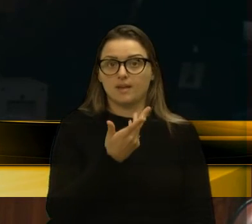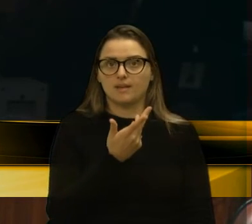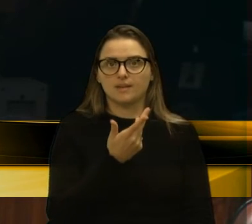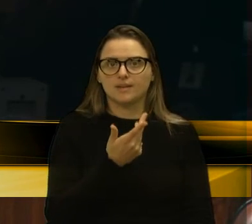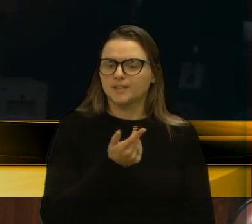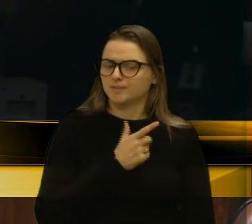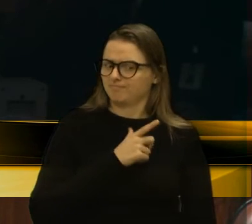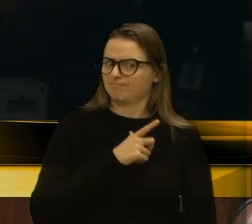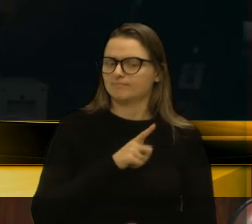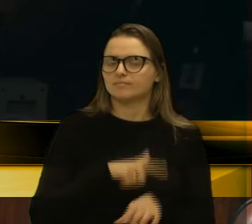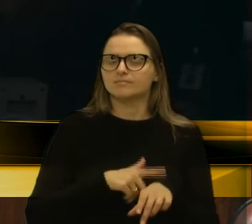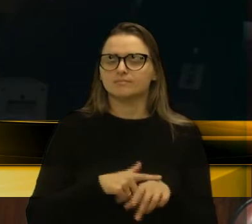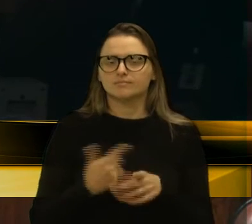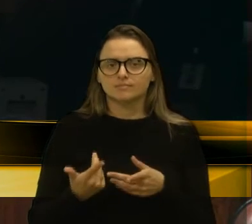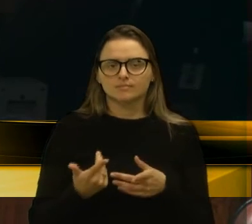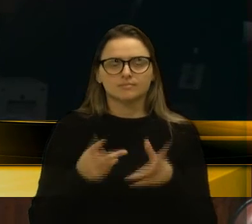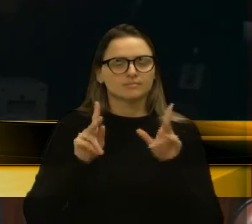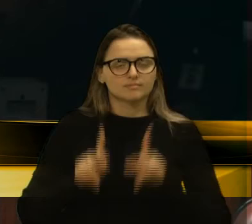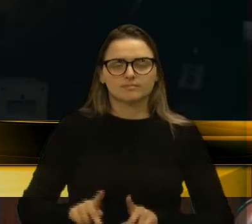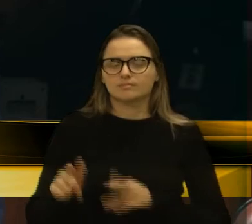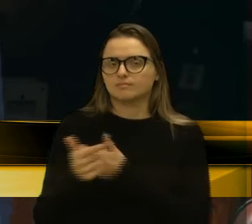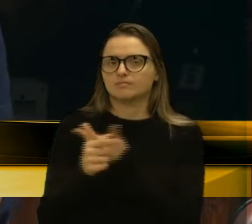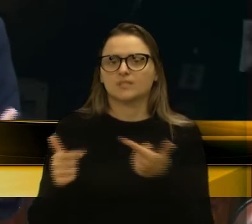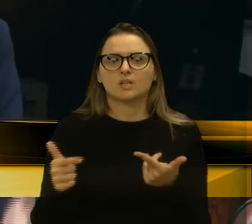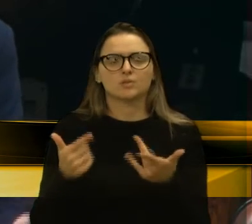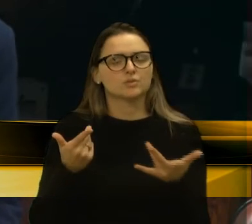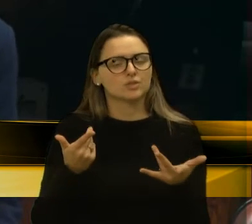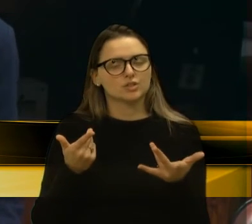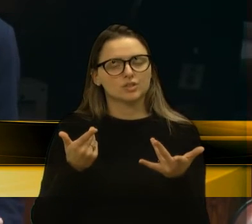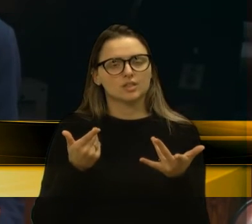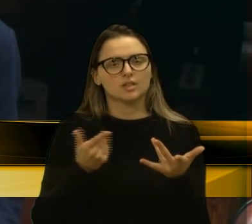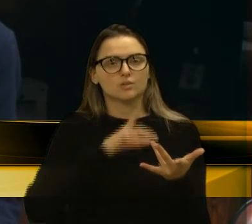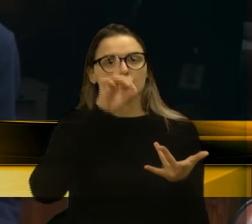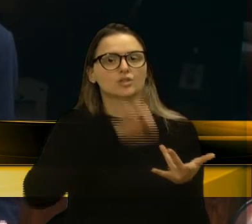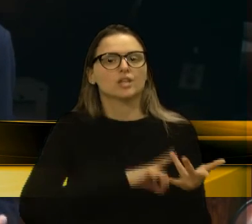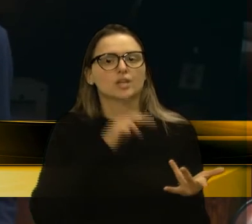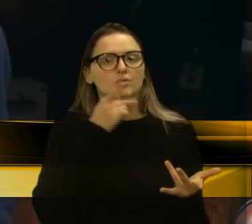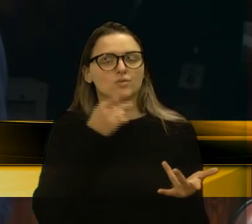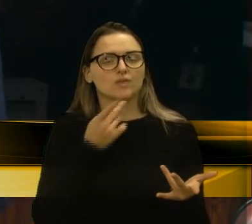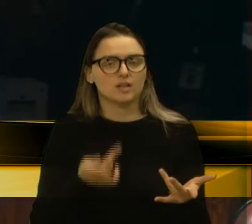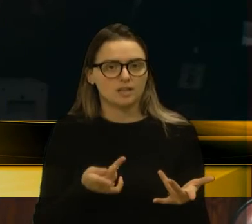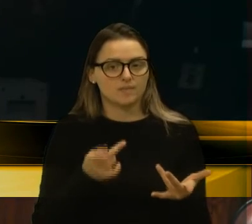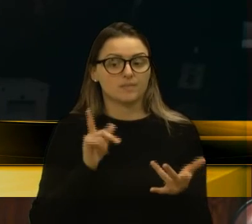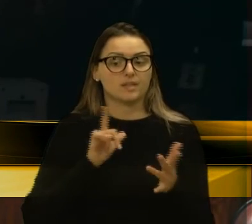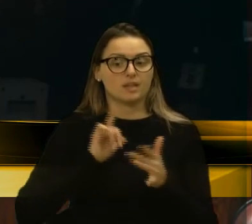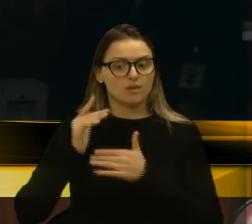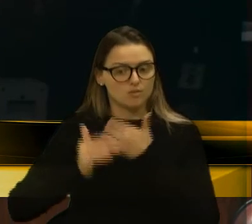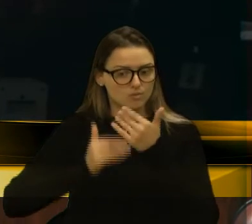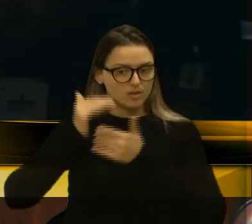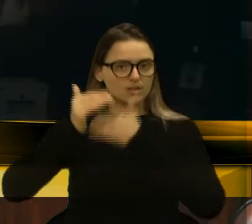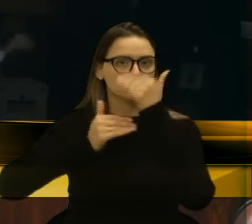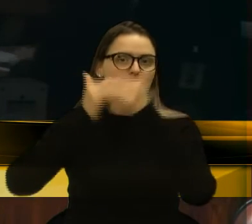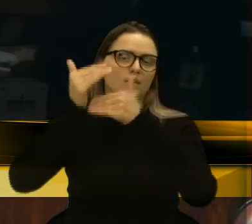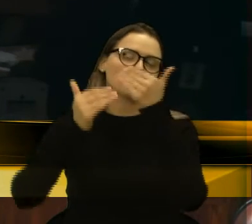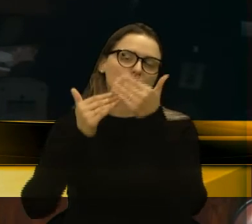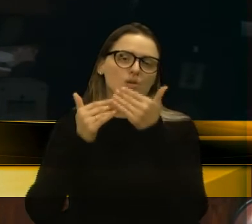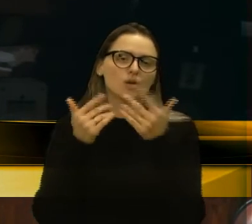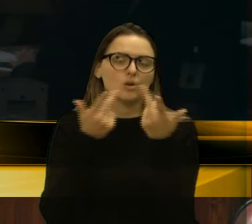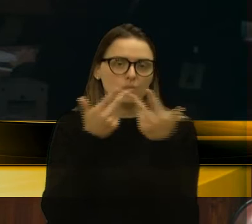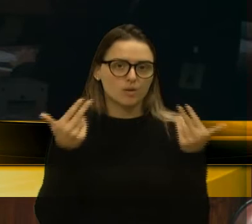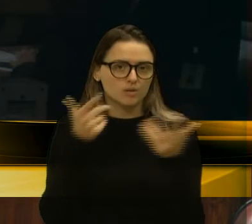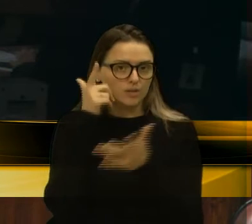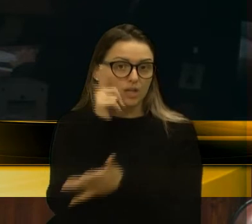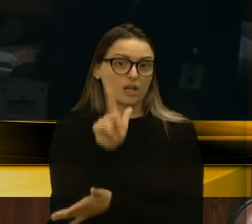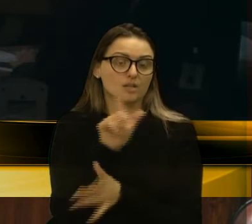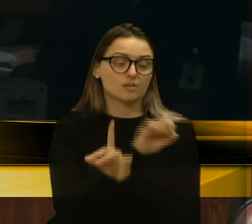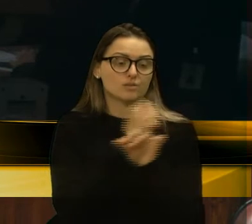tempos onde as pessoas não tinham essas garantias constitucionais. E isso foi um grande avanço, isso foi uma conquista que é da